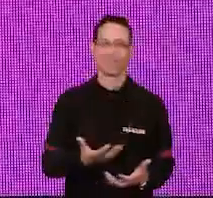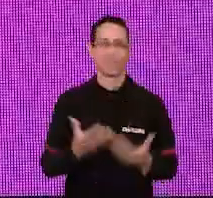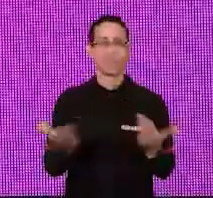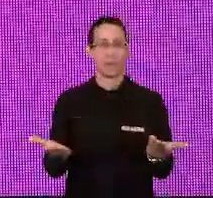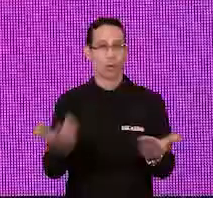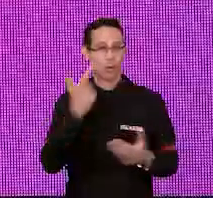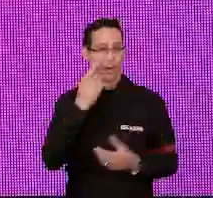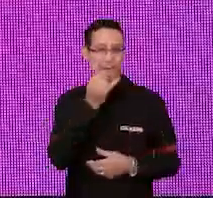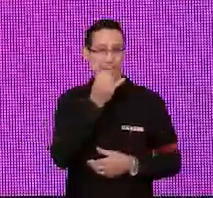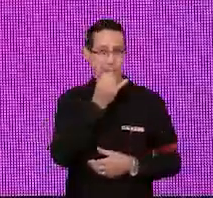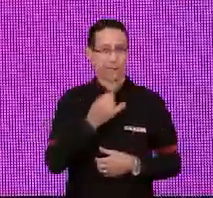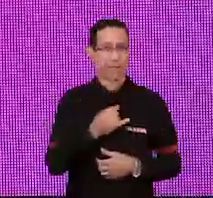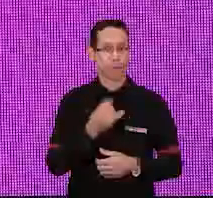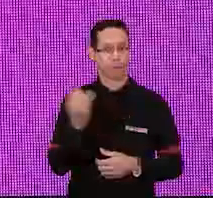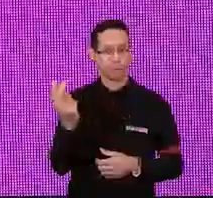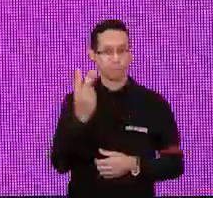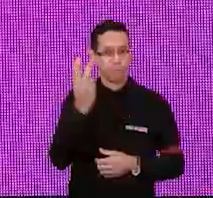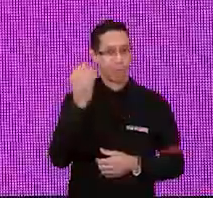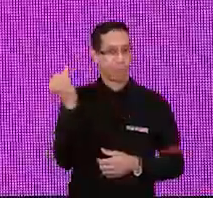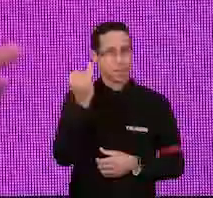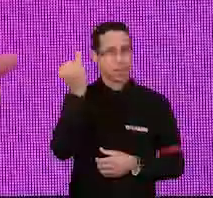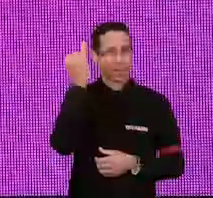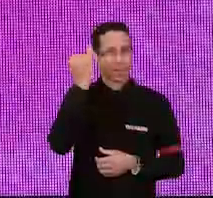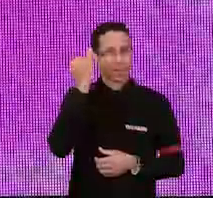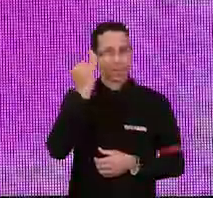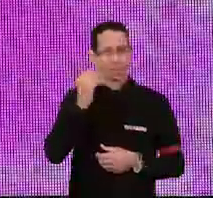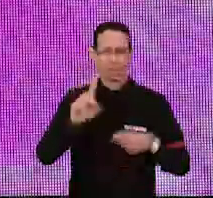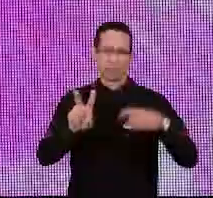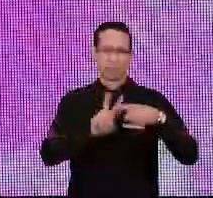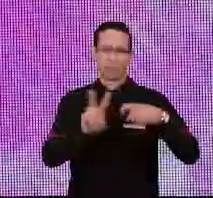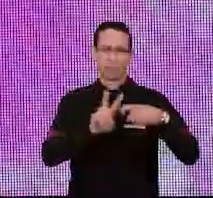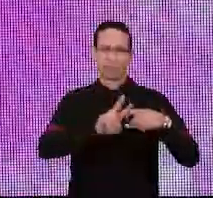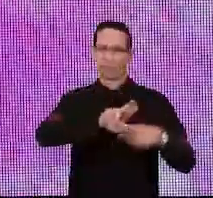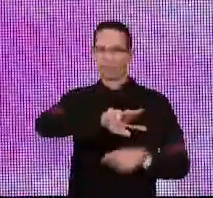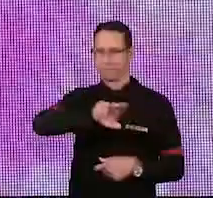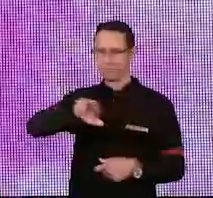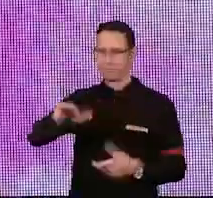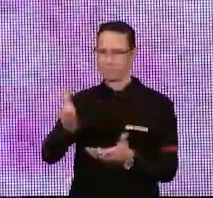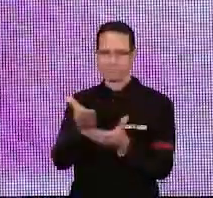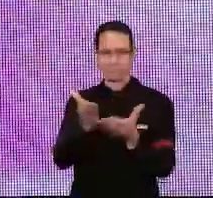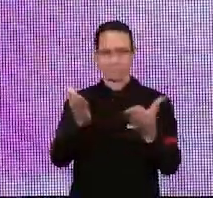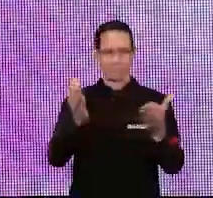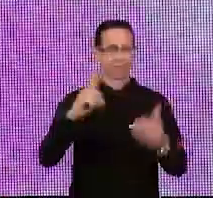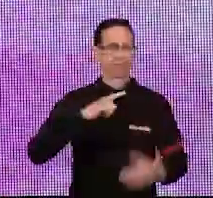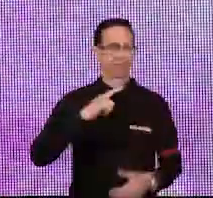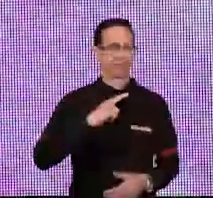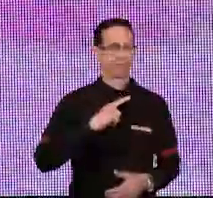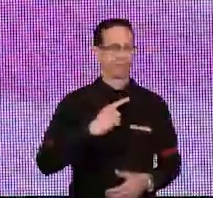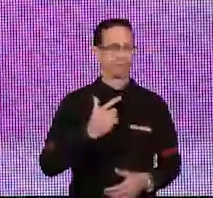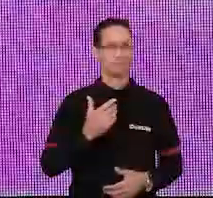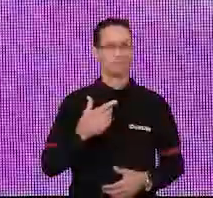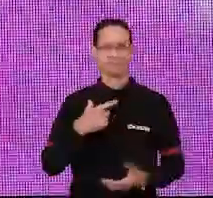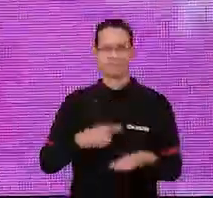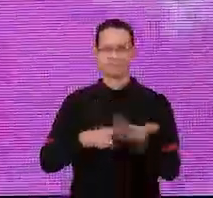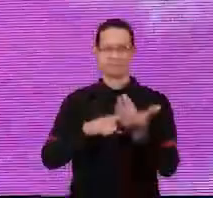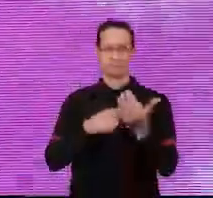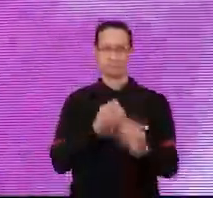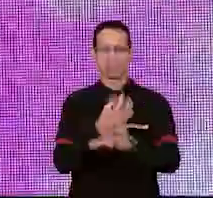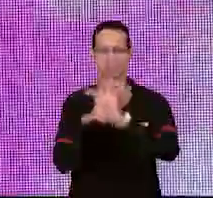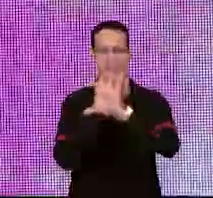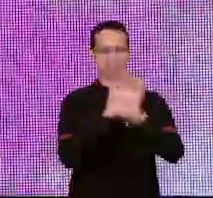Agora, uma coisa que vale a pena, né, nesse grupo enorme de veterinários que a gente está aqui, né, com essa toda a